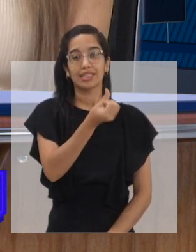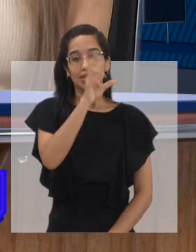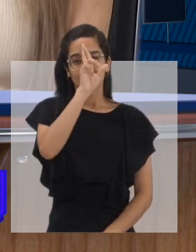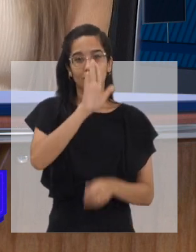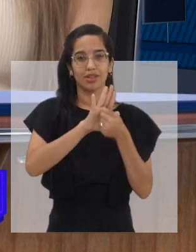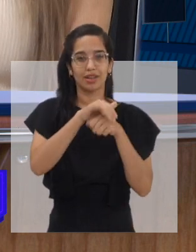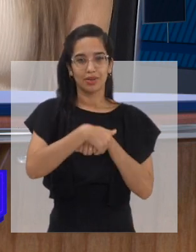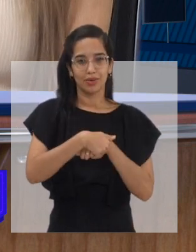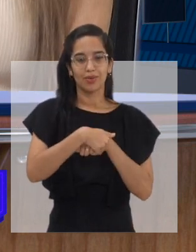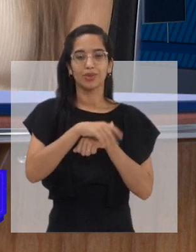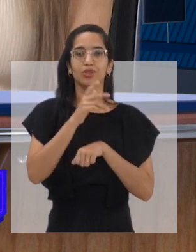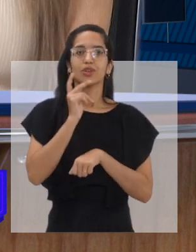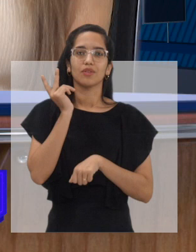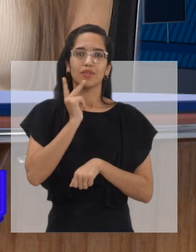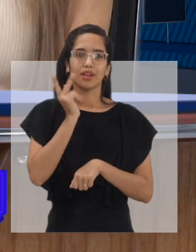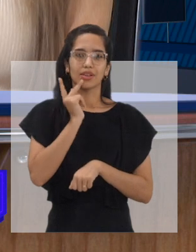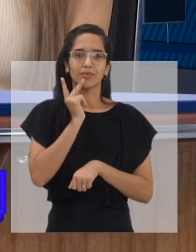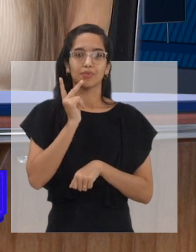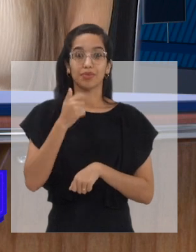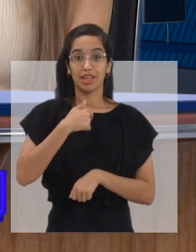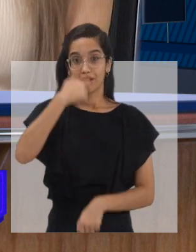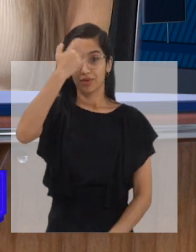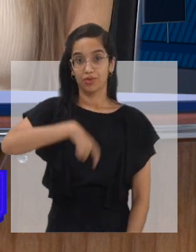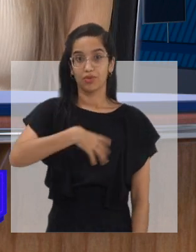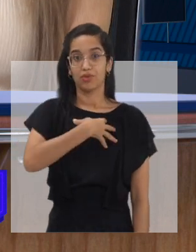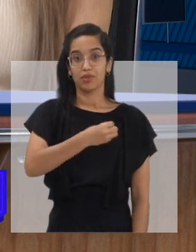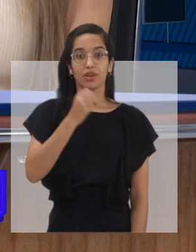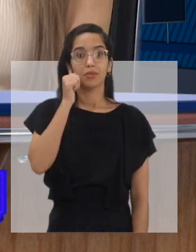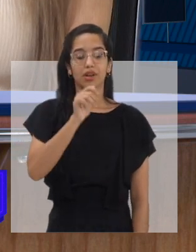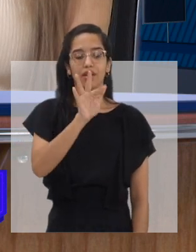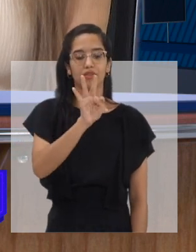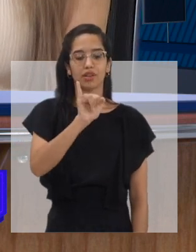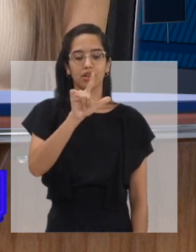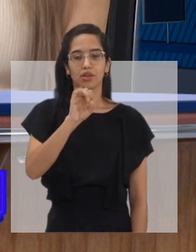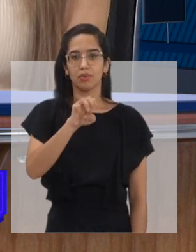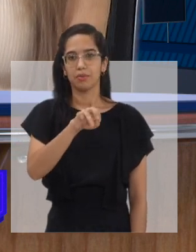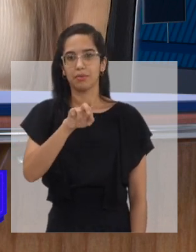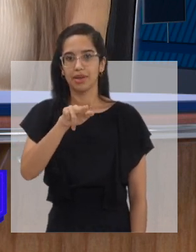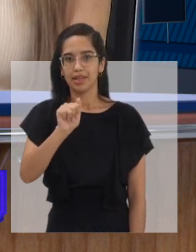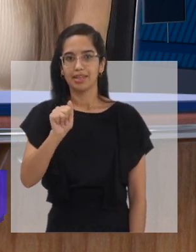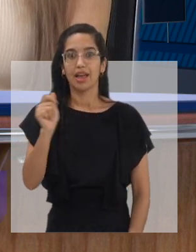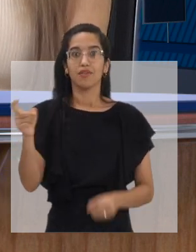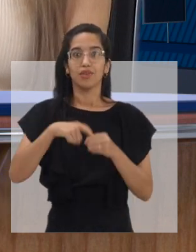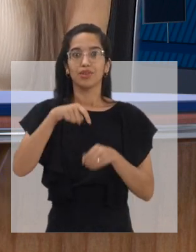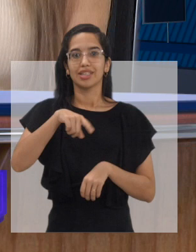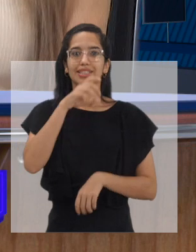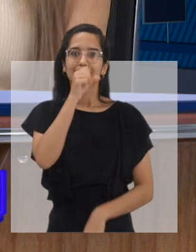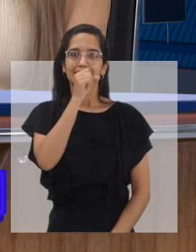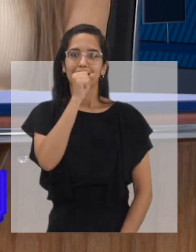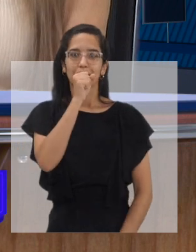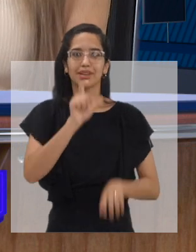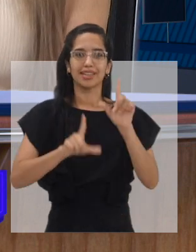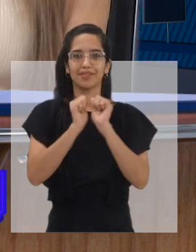falando sobre essa acessibilidade. Eu, o filho da dona Filomena, o Chico Costa, estarei de volta sábado,